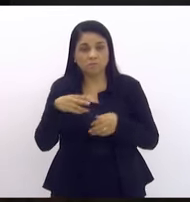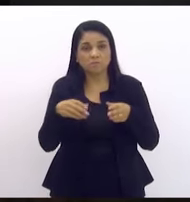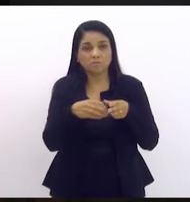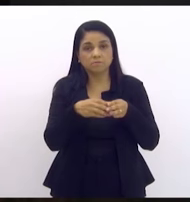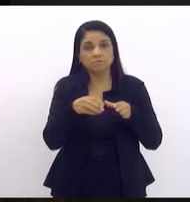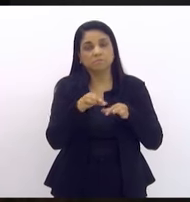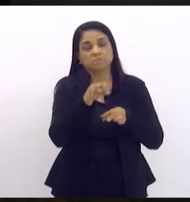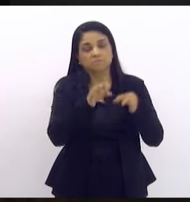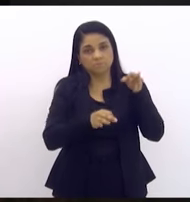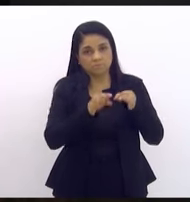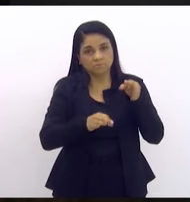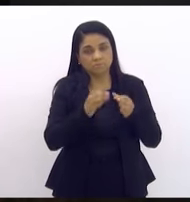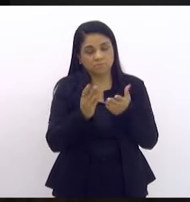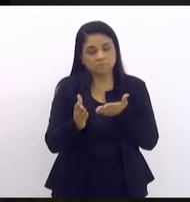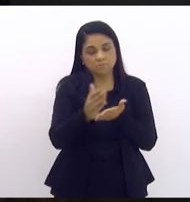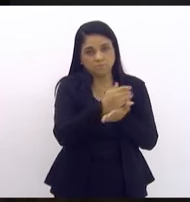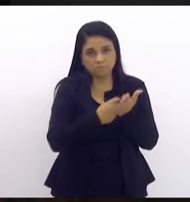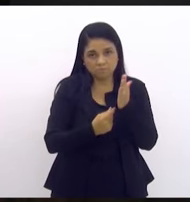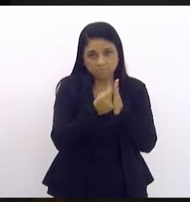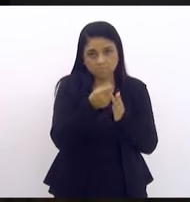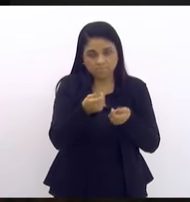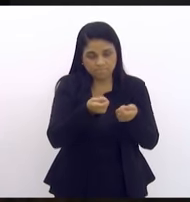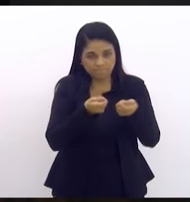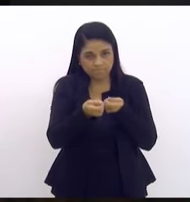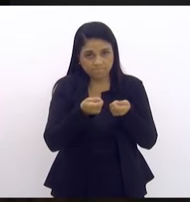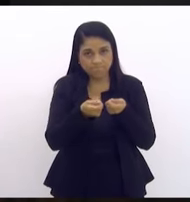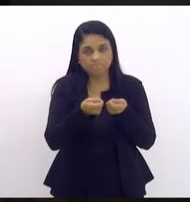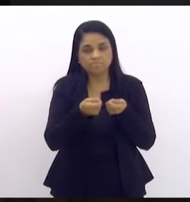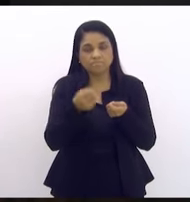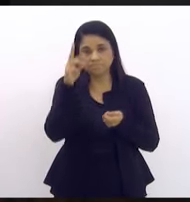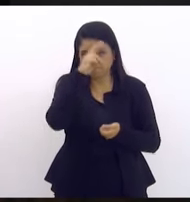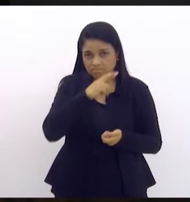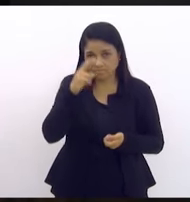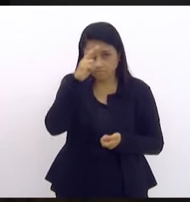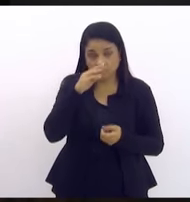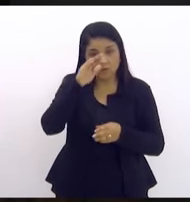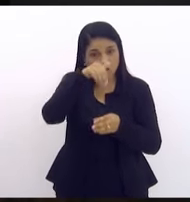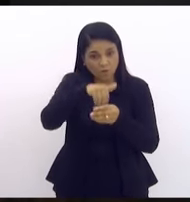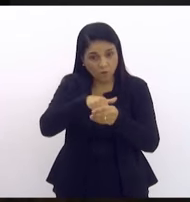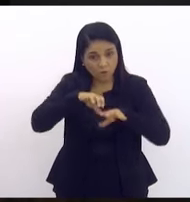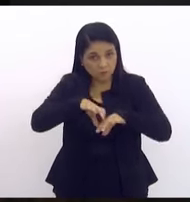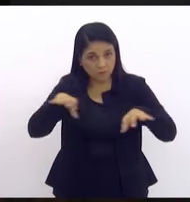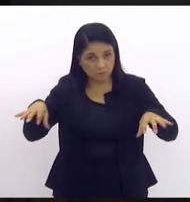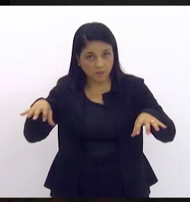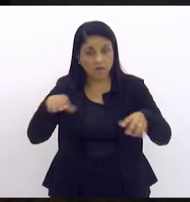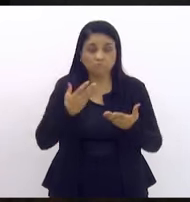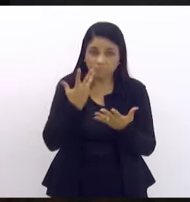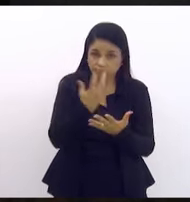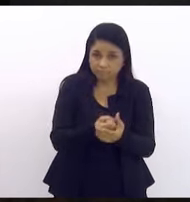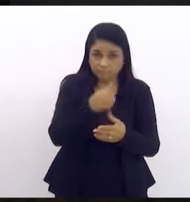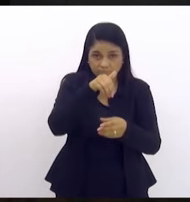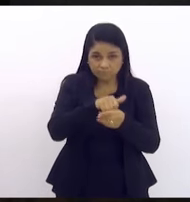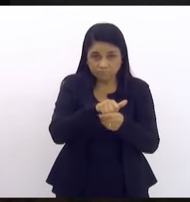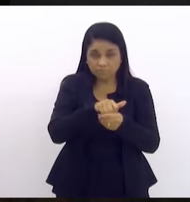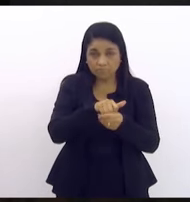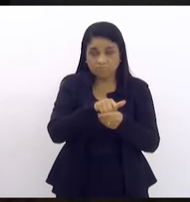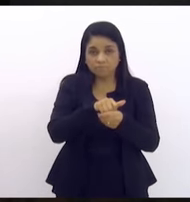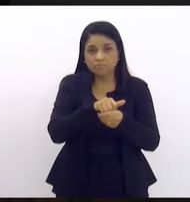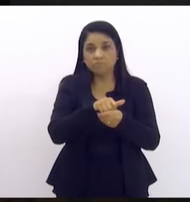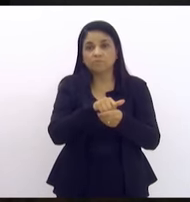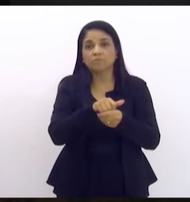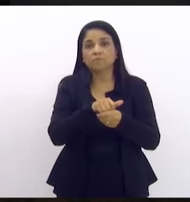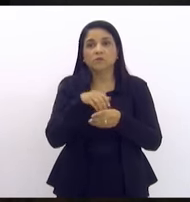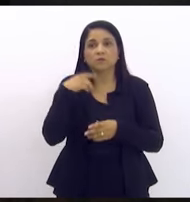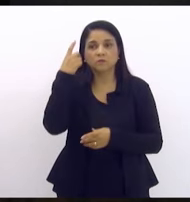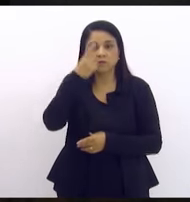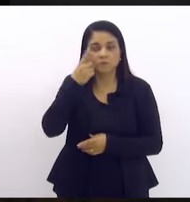Orçamento, Finanças, Fiscalização Financeira, controle favorável, com voto em separado, favorável com restrições do